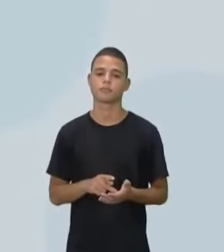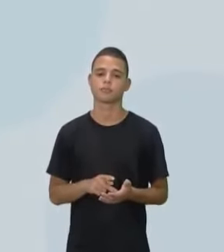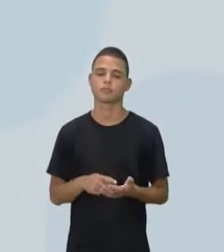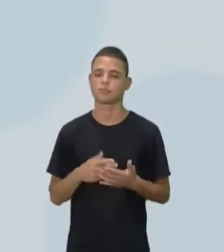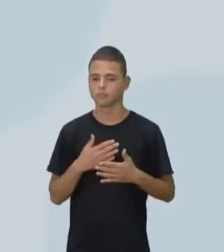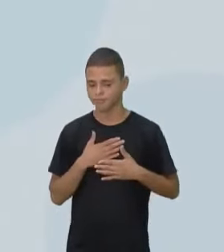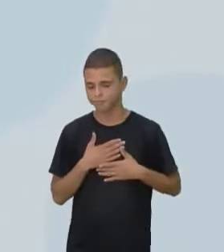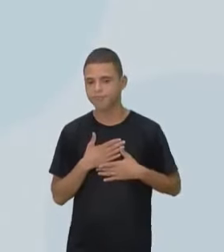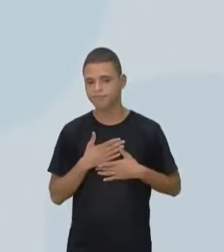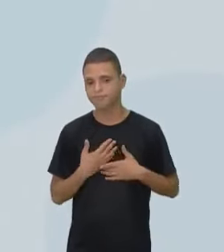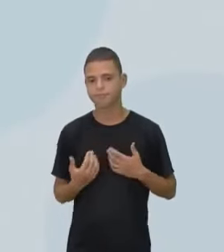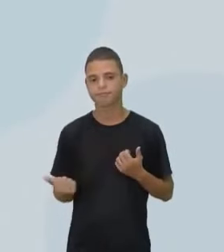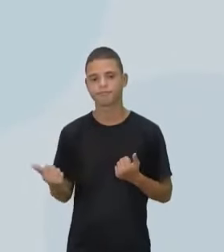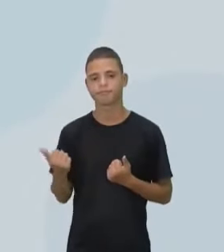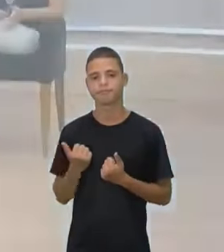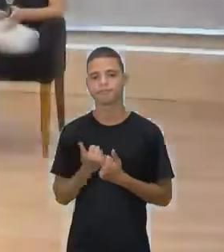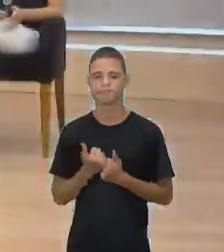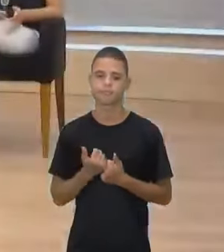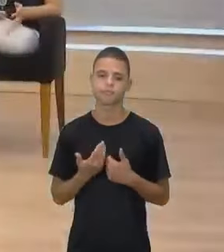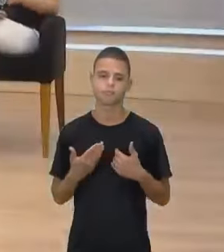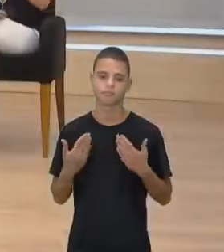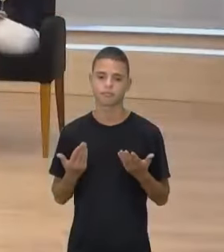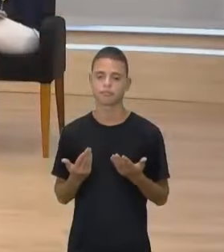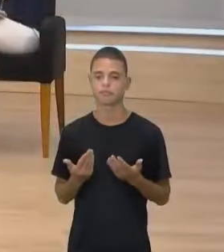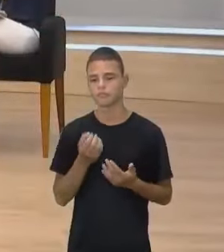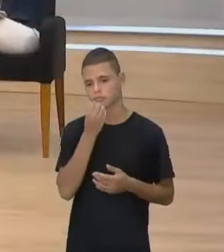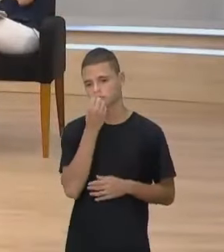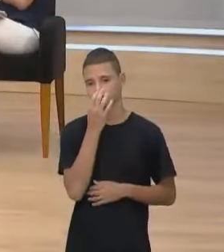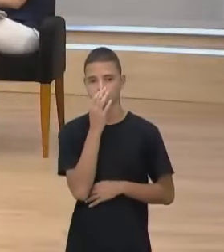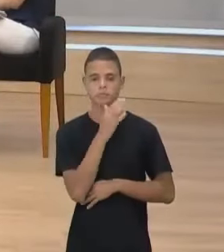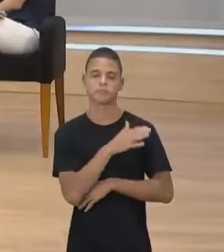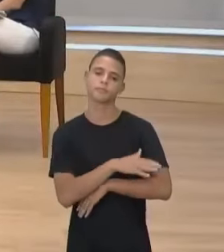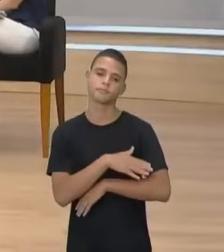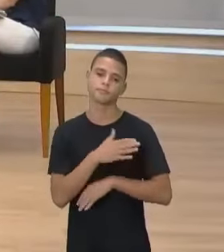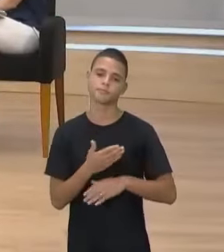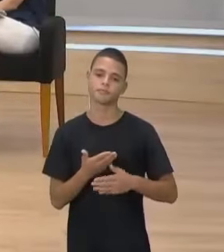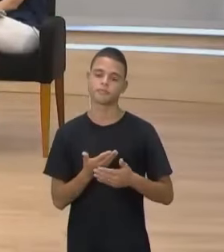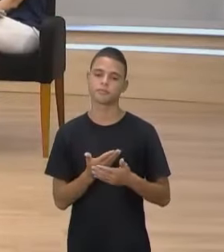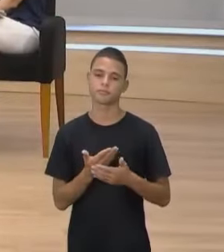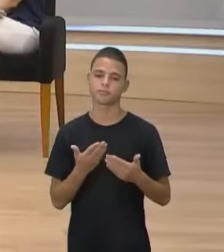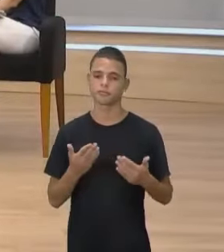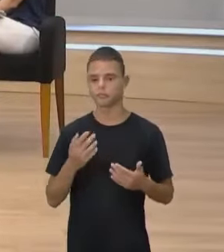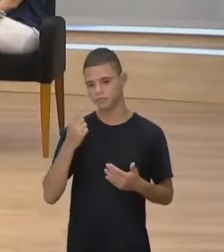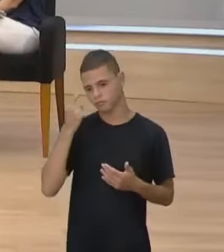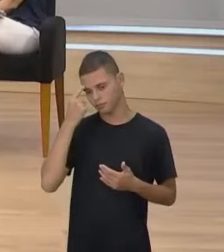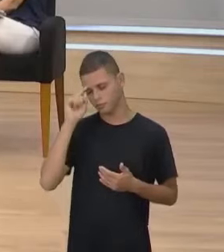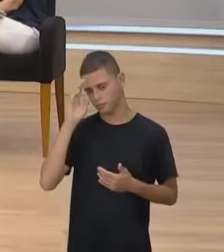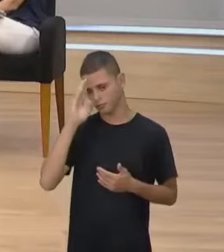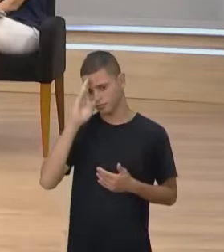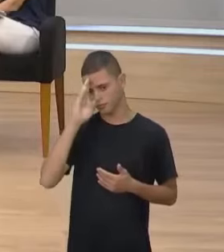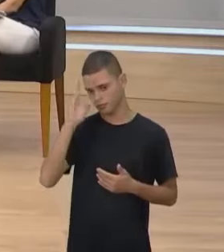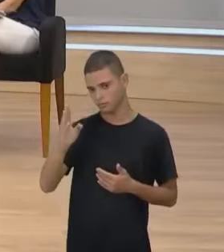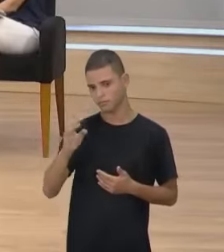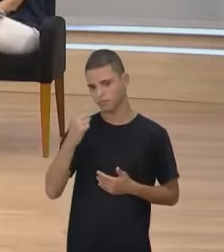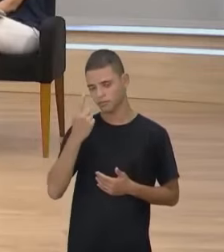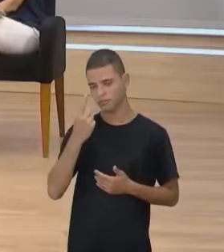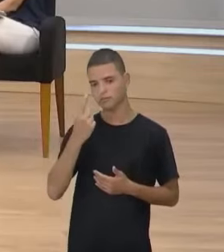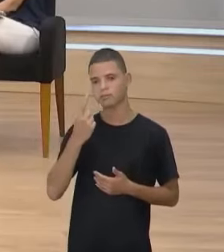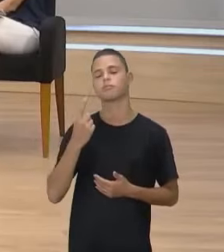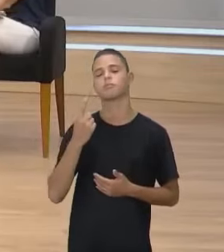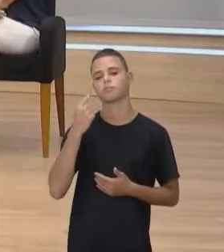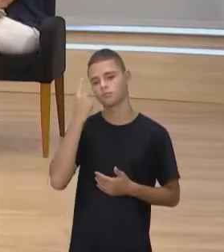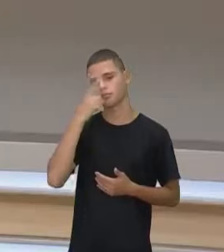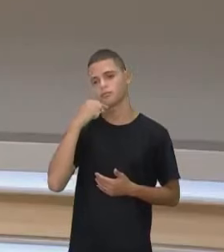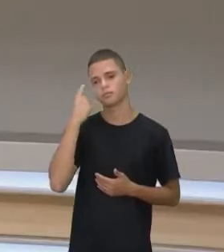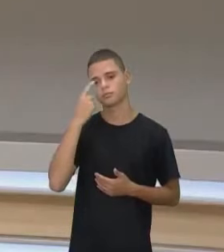então, Gisele? Pode, com você. Então, pessoal, mais uma vez, boa tarde. Né? Então, a ideia nessa 1h30 que foi